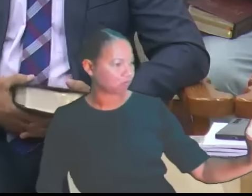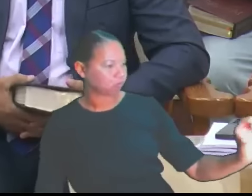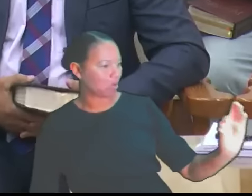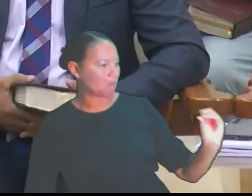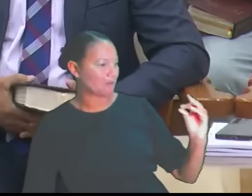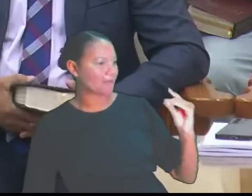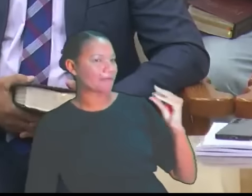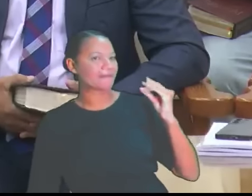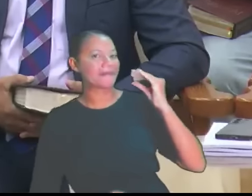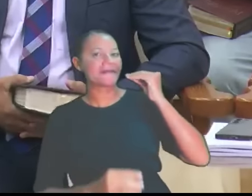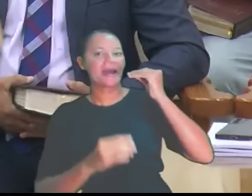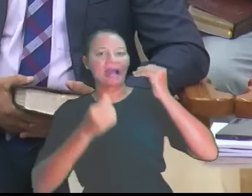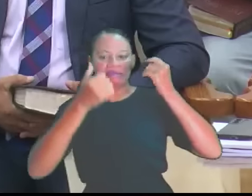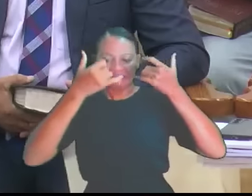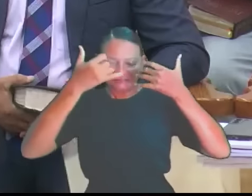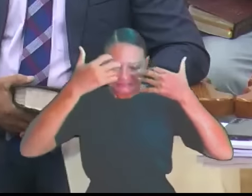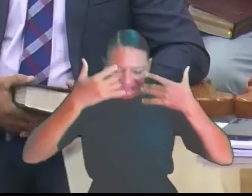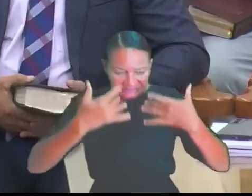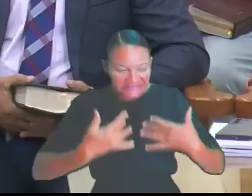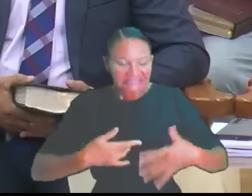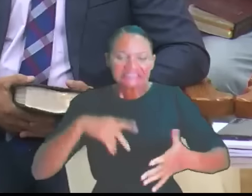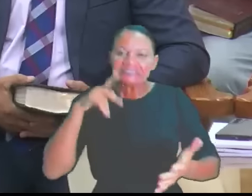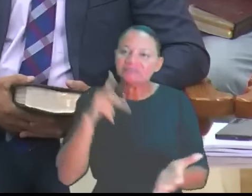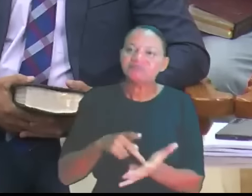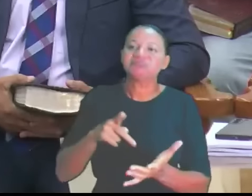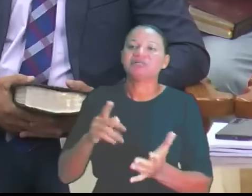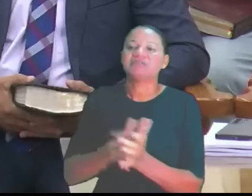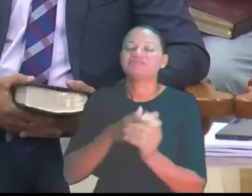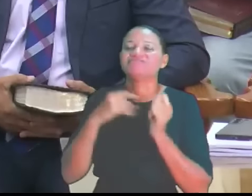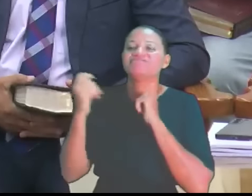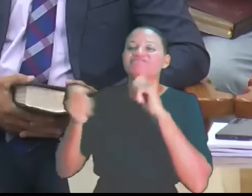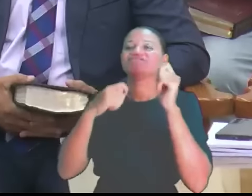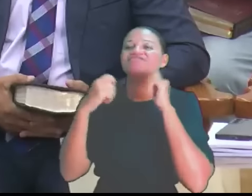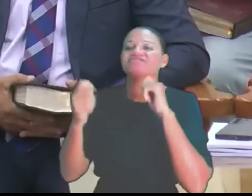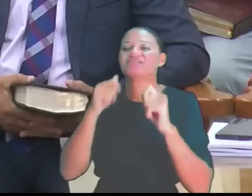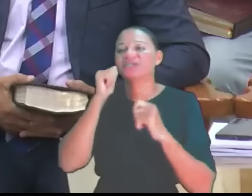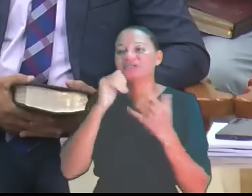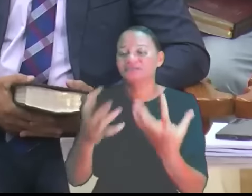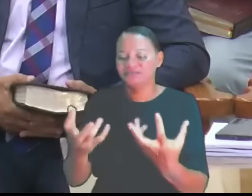É verdade. Aleluia. E a mulher recebeu.